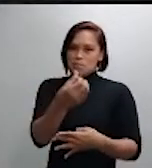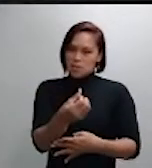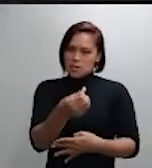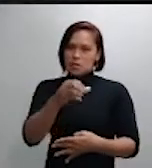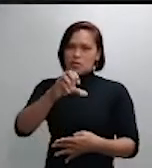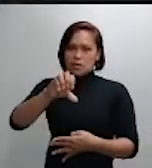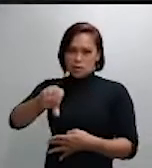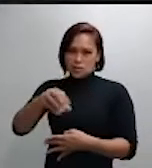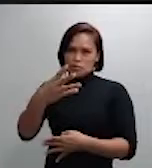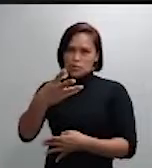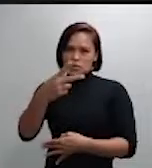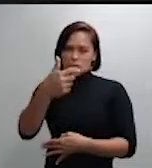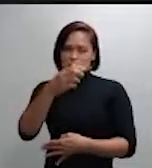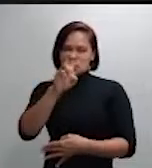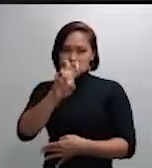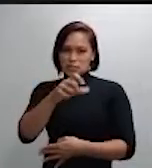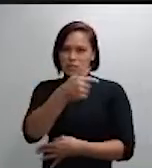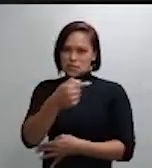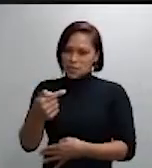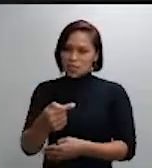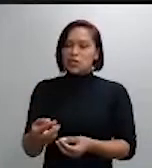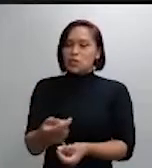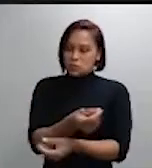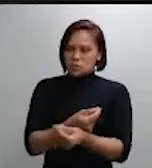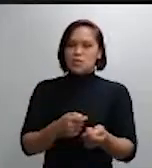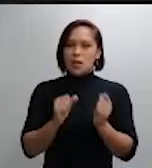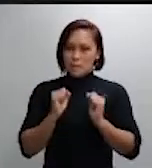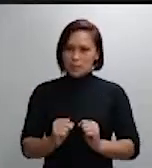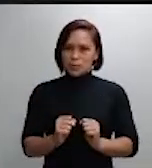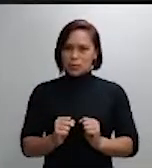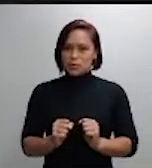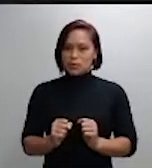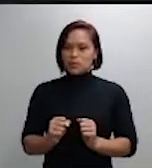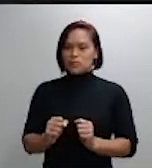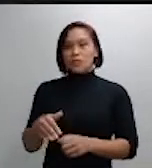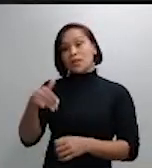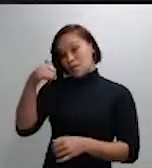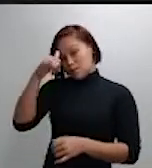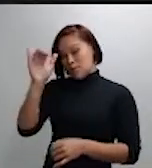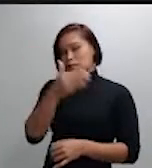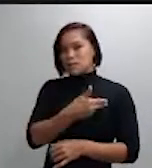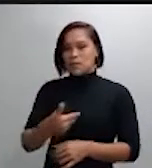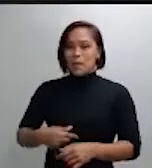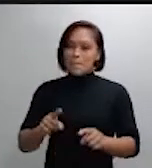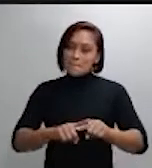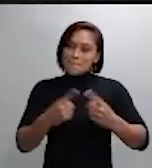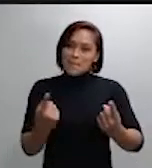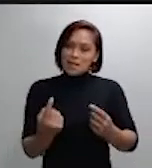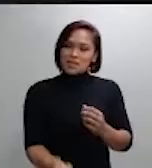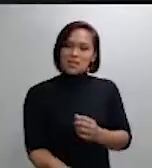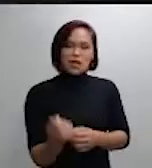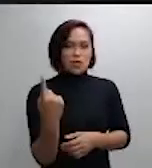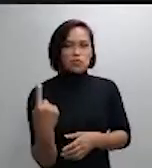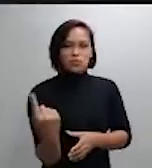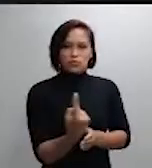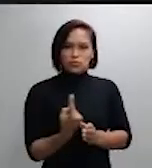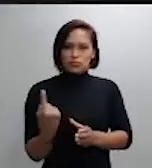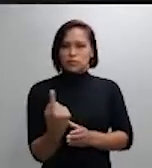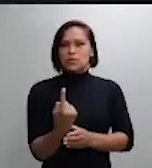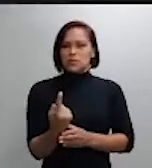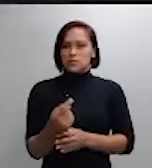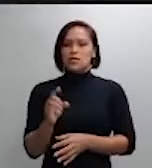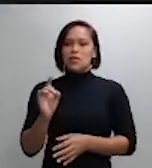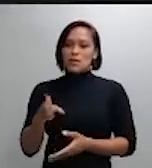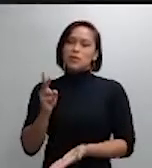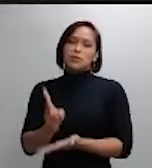1669457, os honorários são cabíveis, a favor da Fazenda Pública. Mas se a exceção de preceptividade é julgada